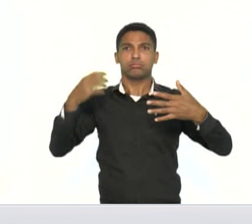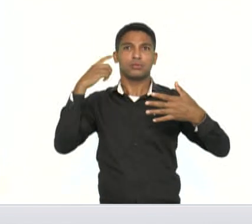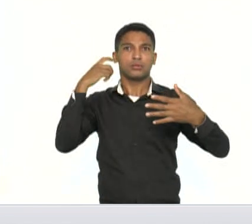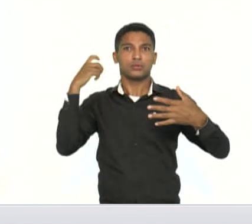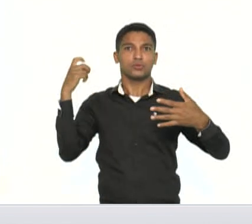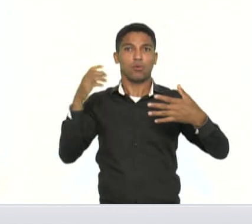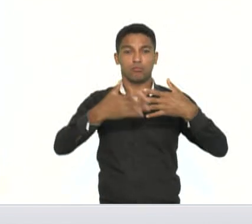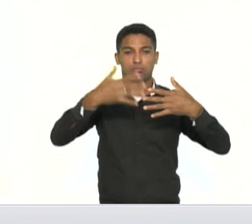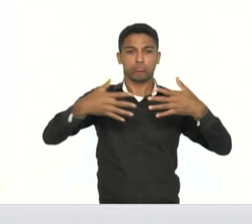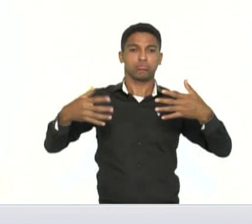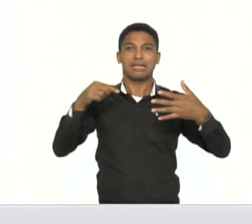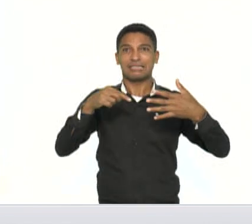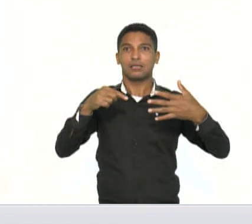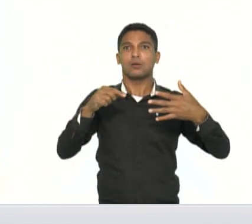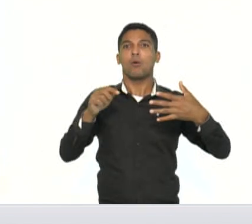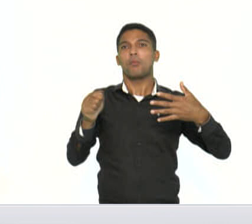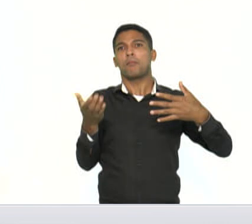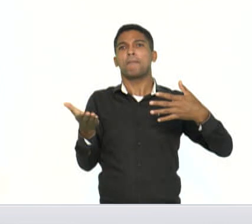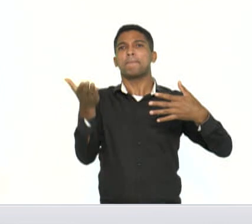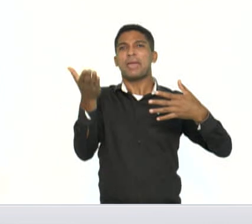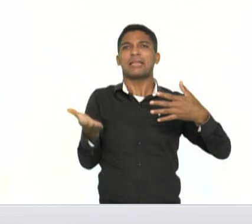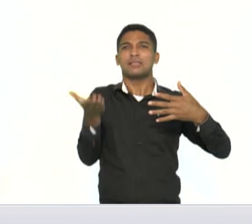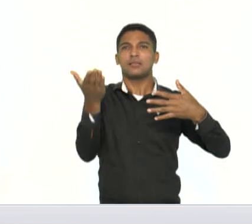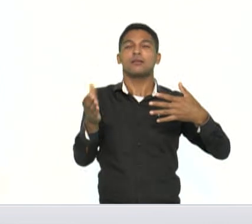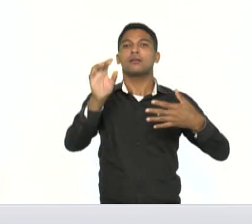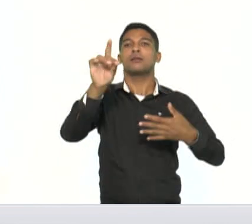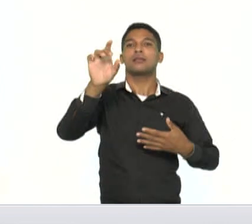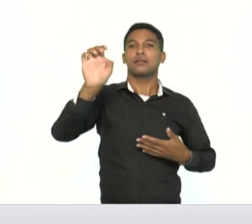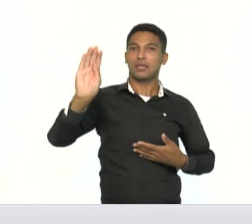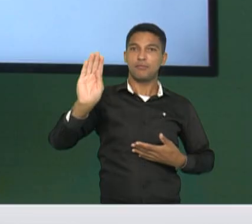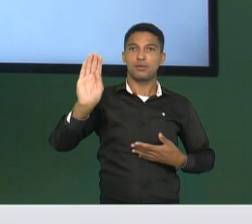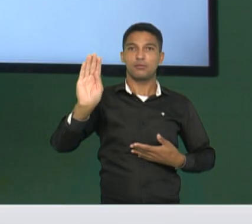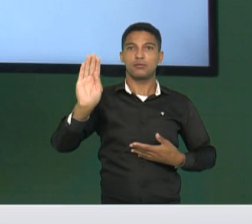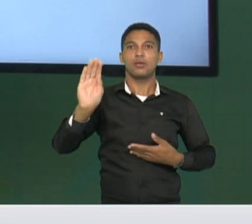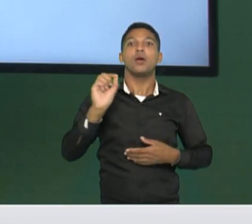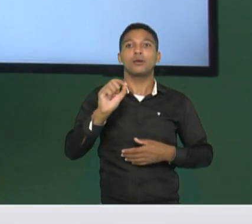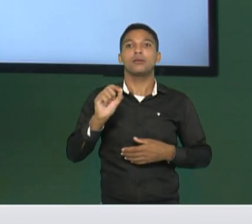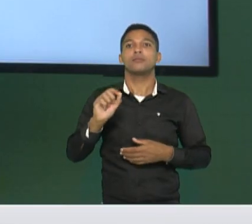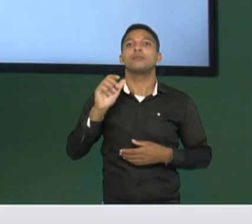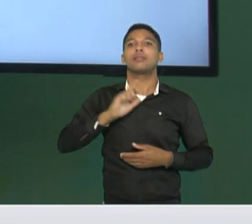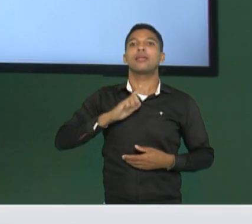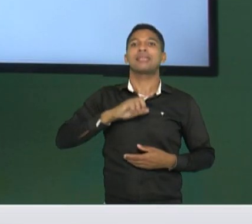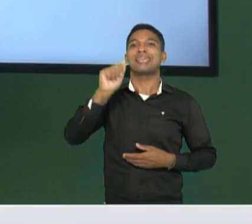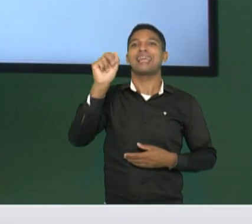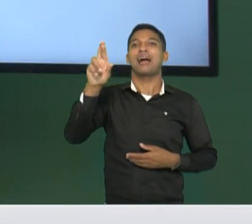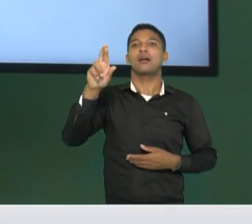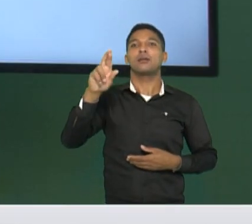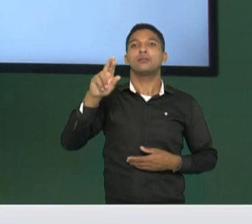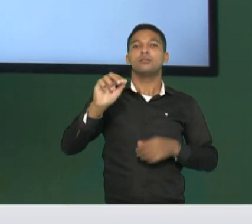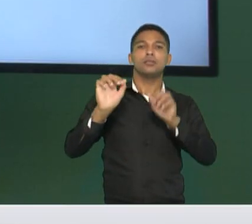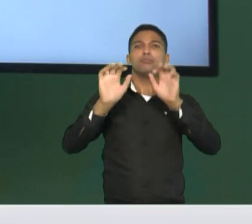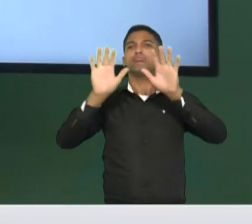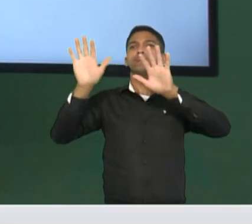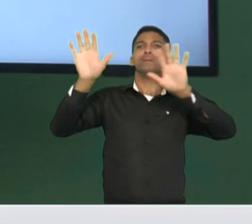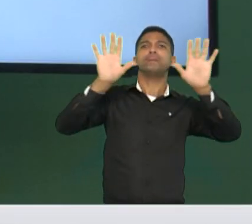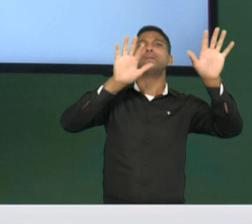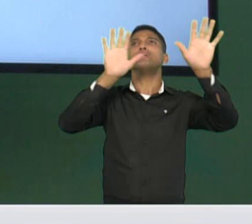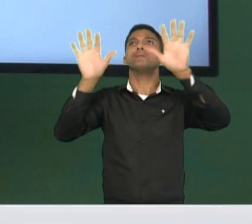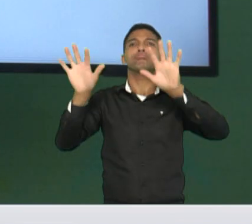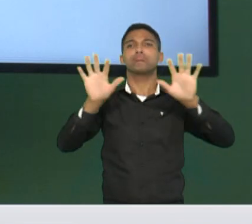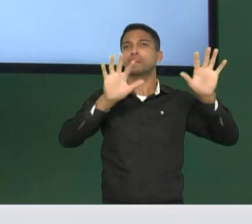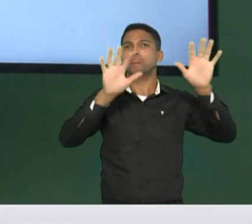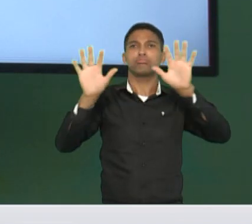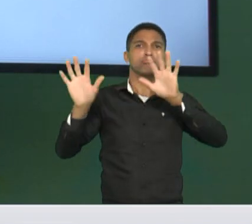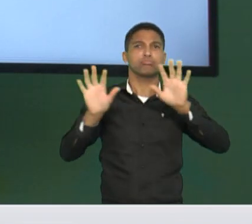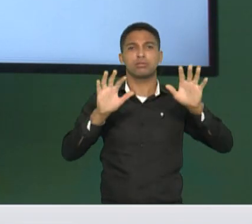da energia ou onda sonora propagada pelo ar, isso mesmo. Em uma biblioteca, vamos ver